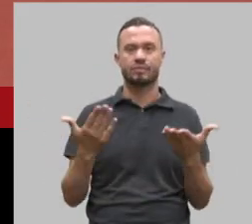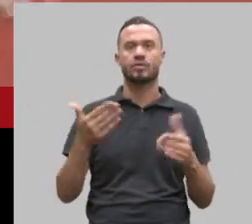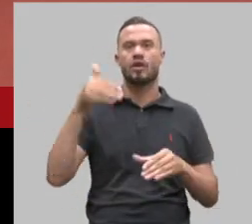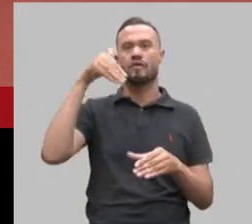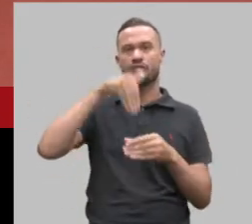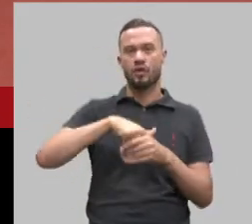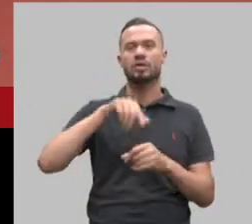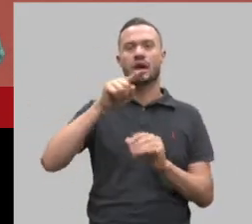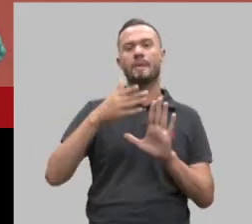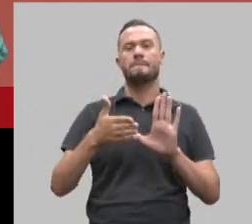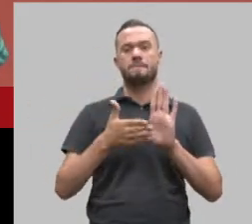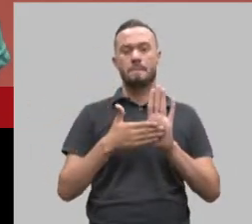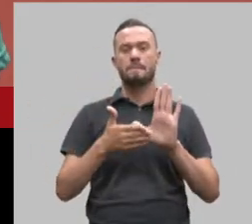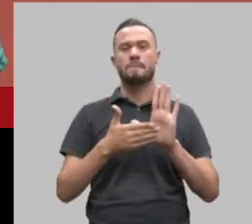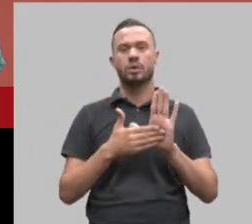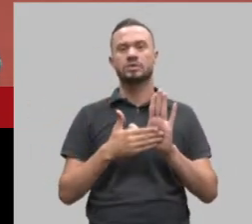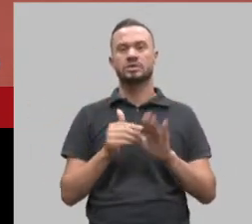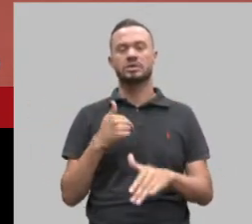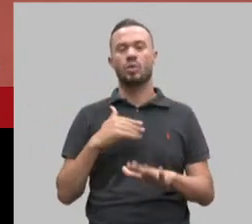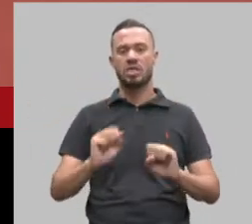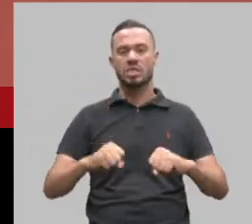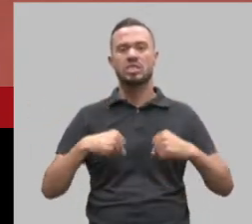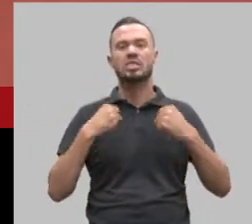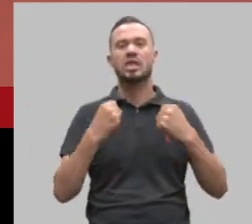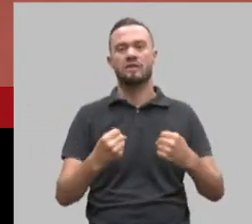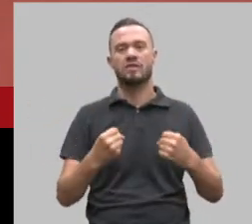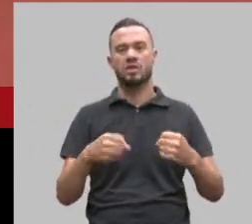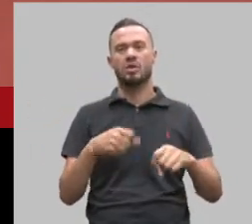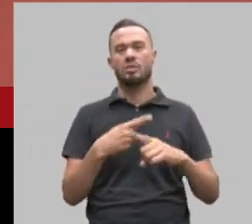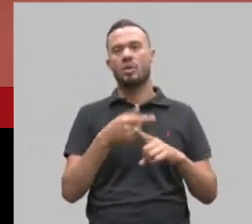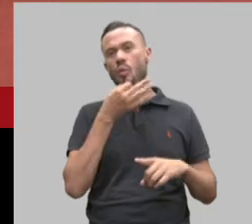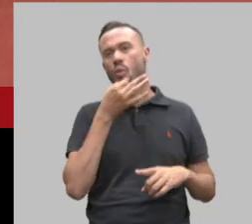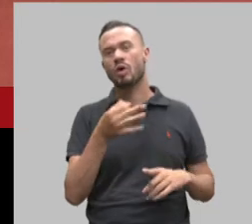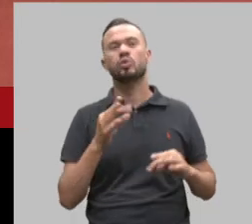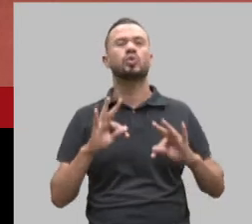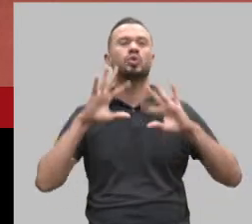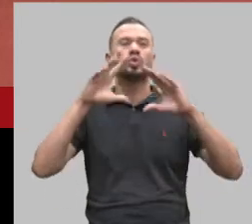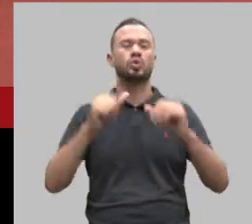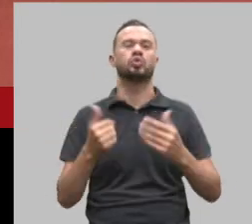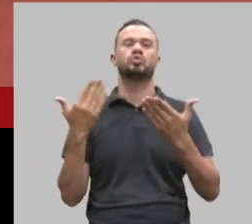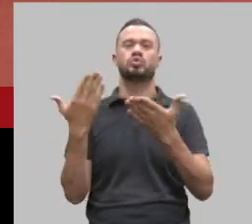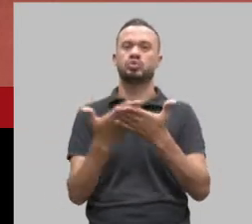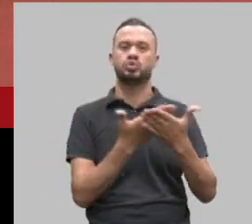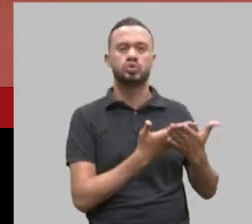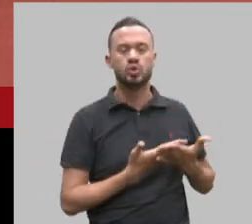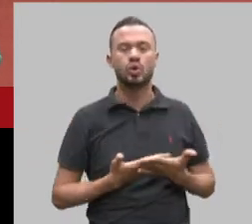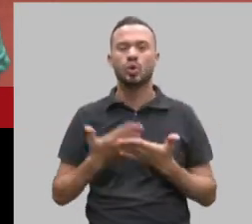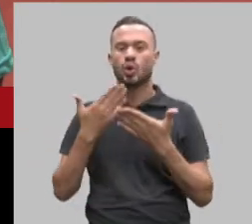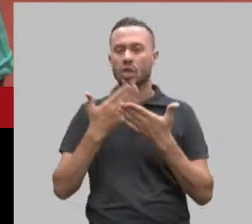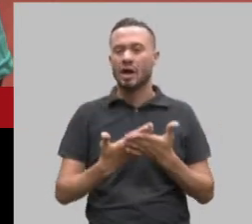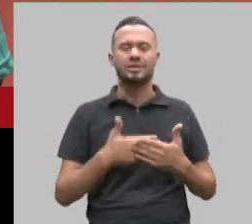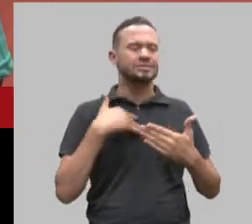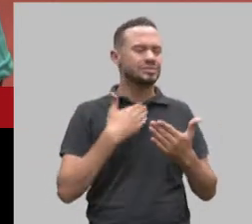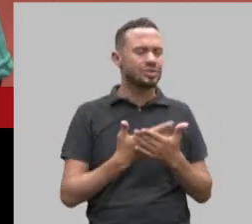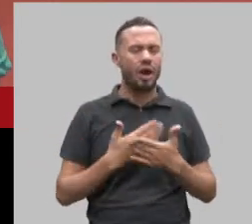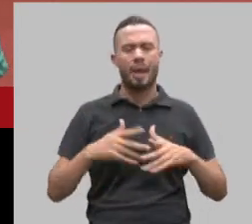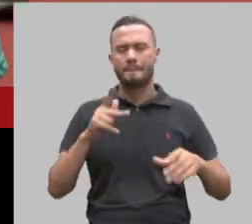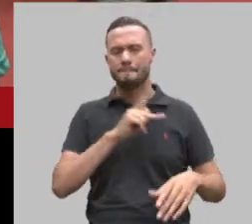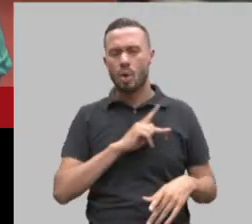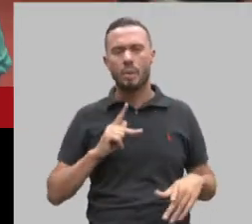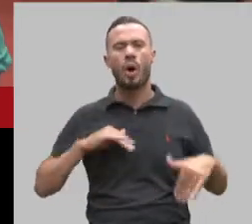proposta e eu defendo ela por isso porque eu acho que todos os estudantes sejam eles de escola pública ou